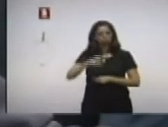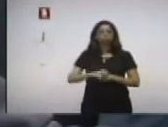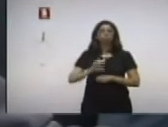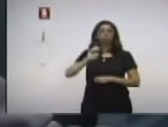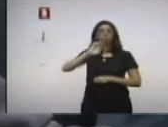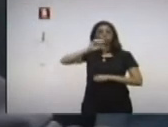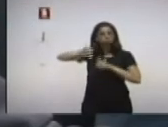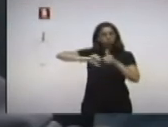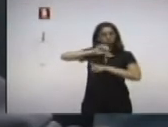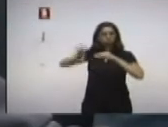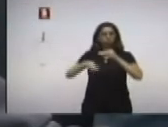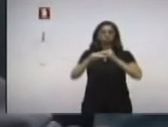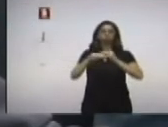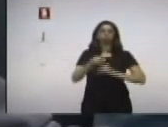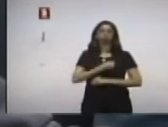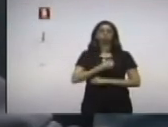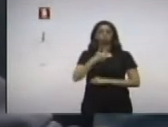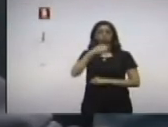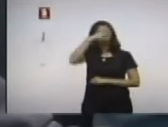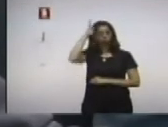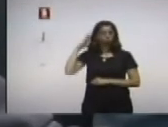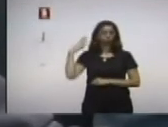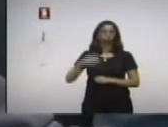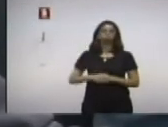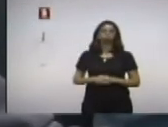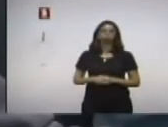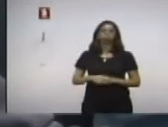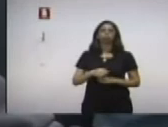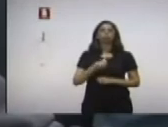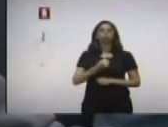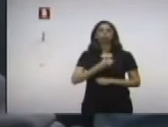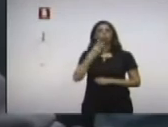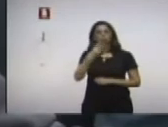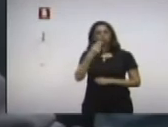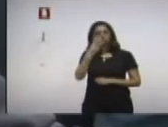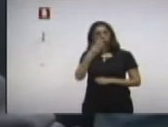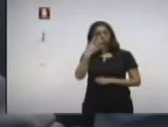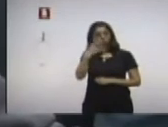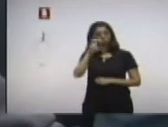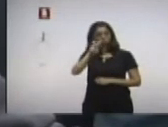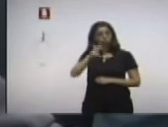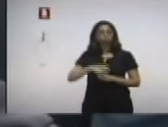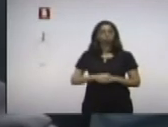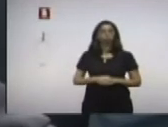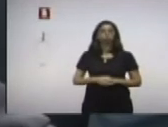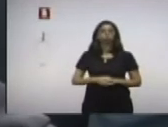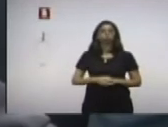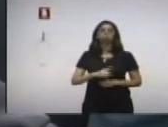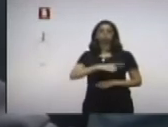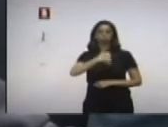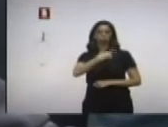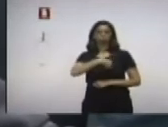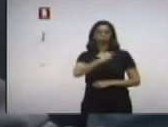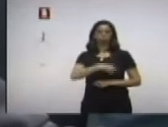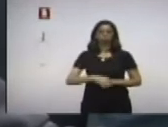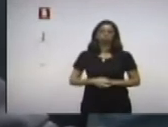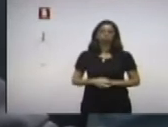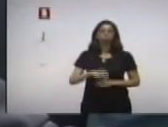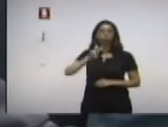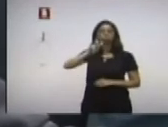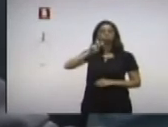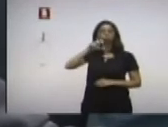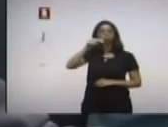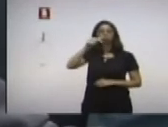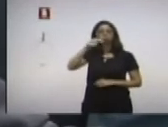com emendas modificativas número um da vereadora Ângela Duarte número 2 3 4 e 5 do Vereador Doutor João Mota